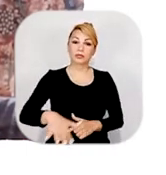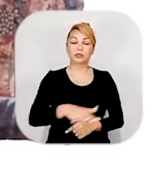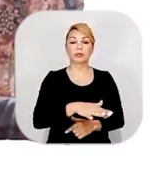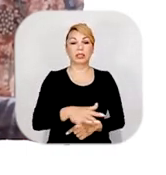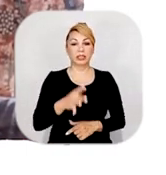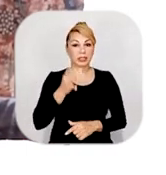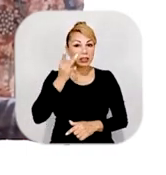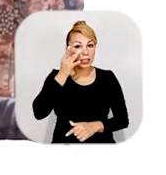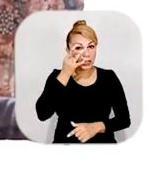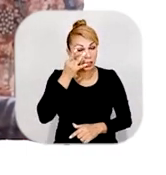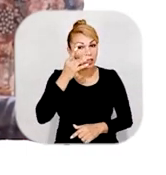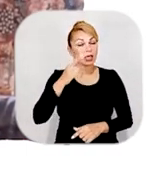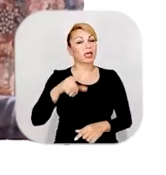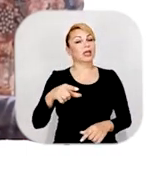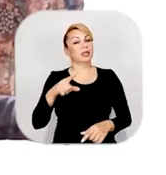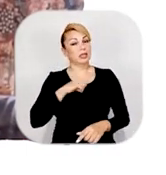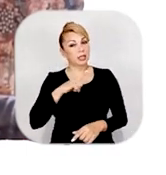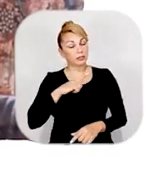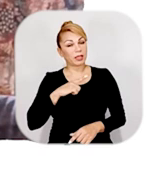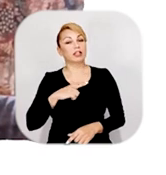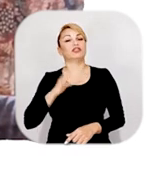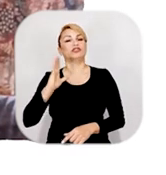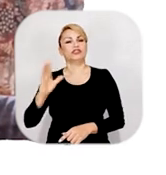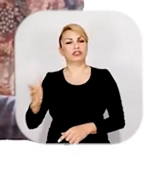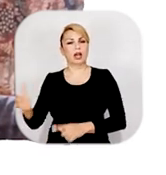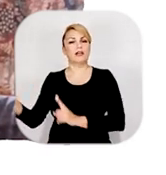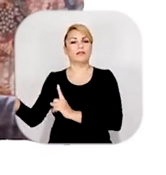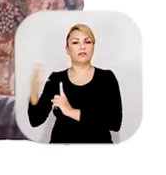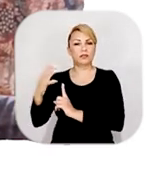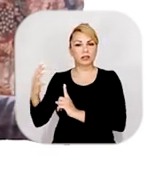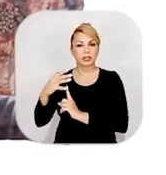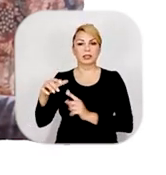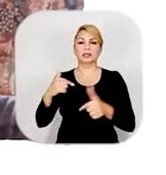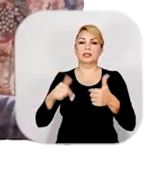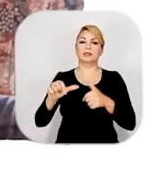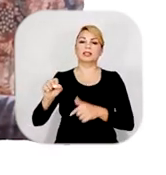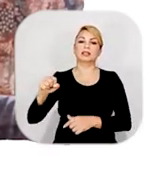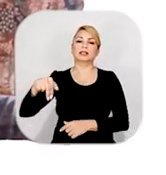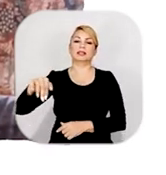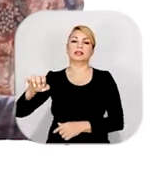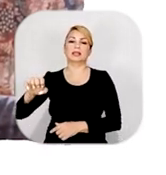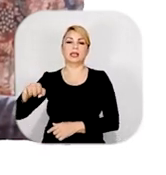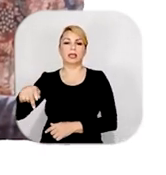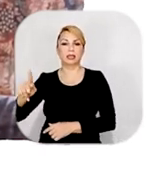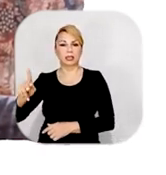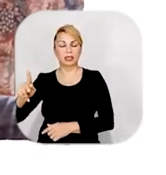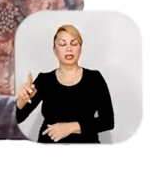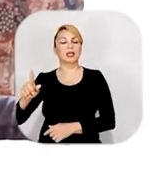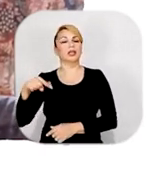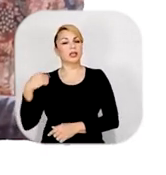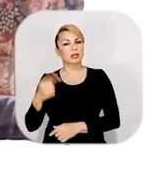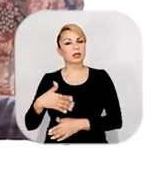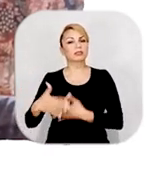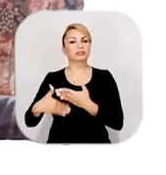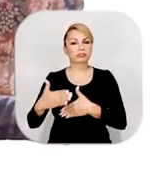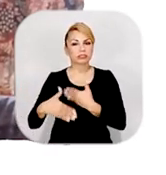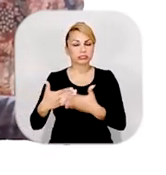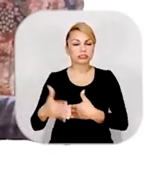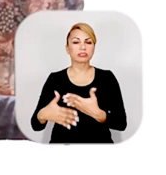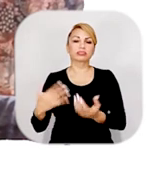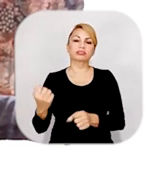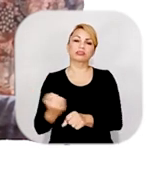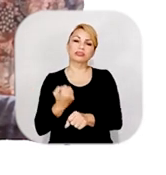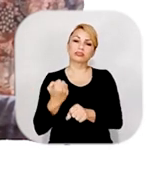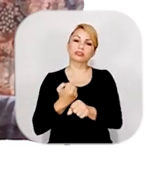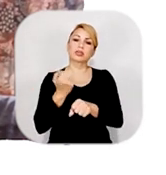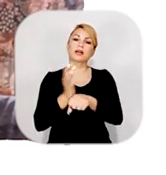Já estou impregnada com o trabalho do Snack do Águia, e a partir daí a gente vai caminhando para essa construção